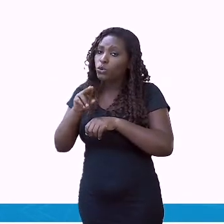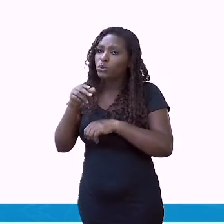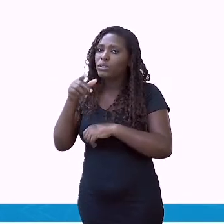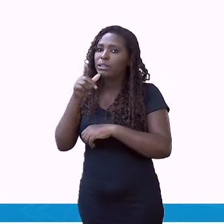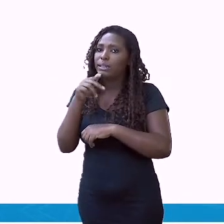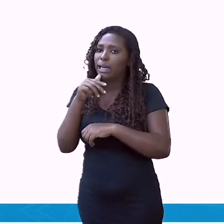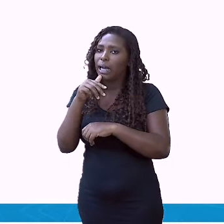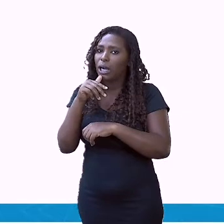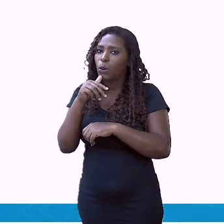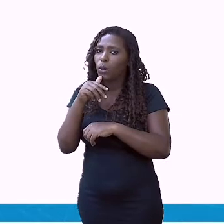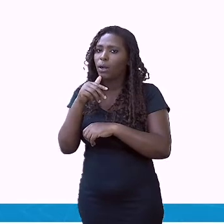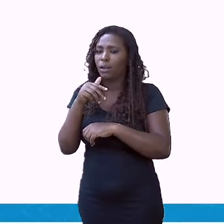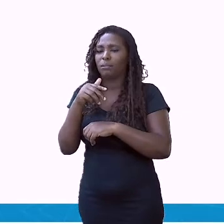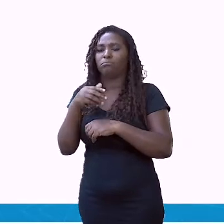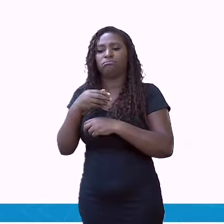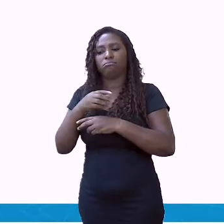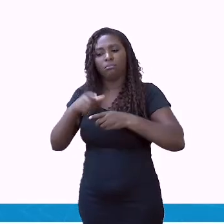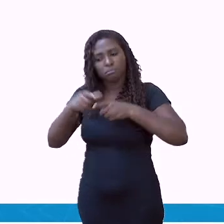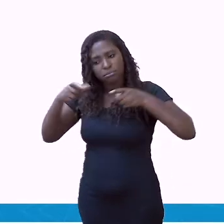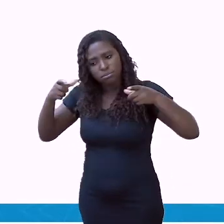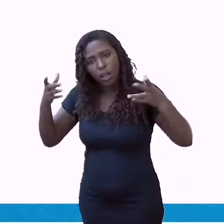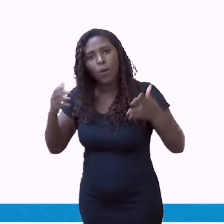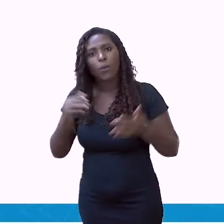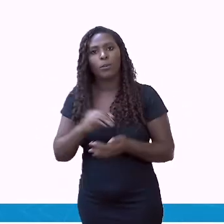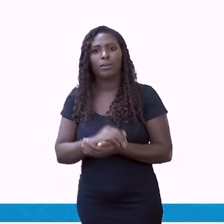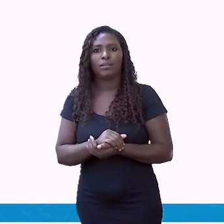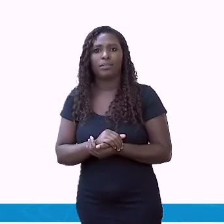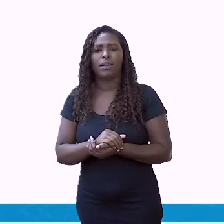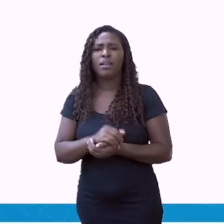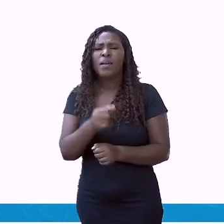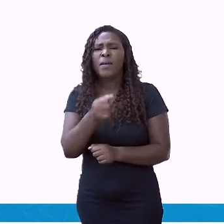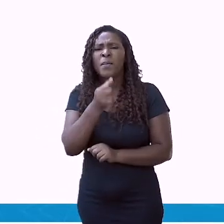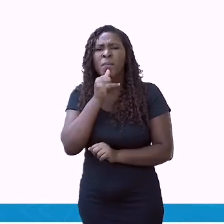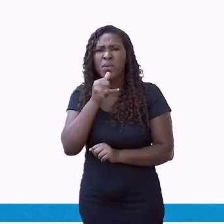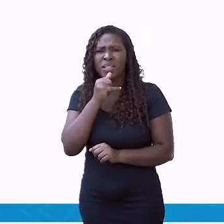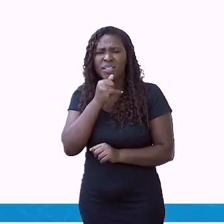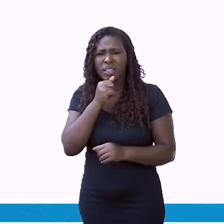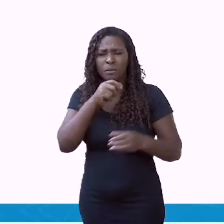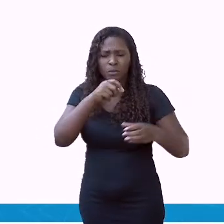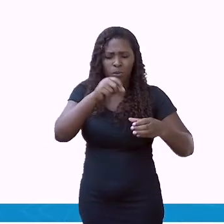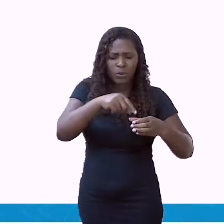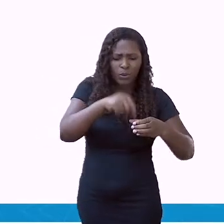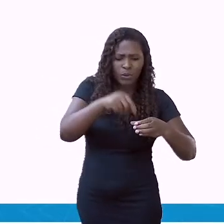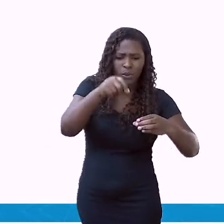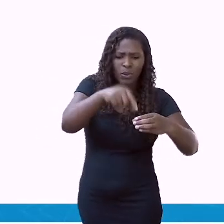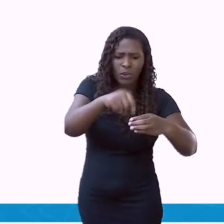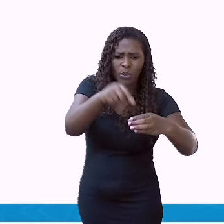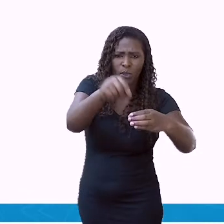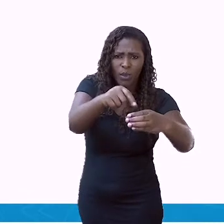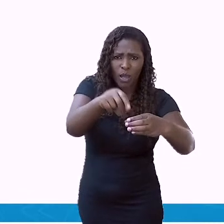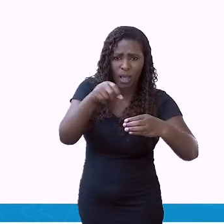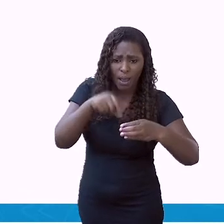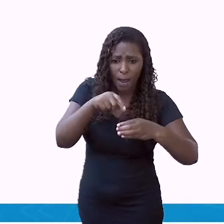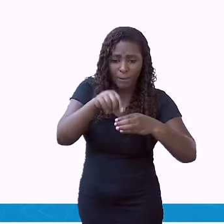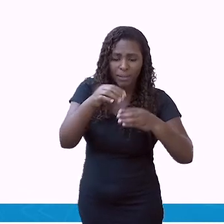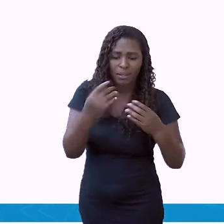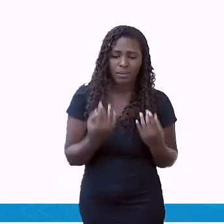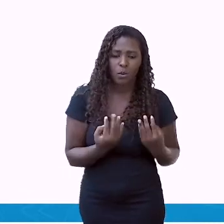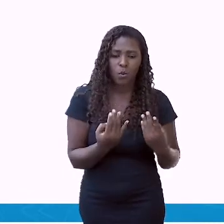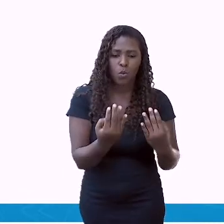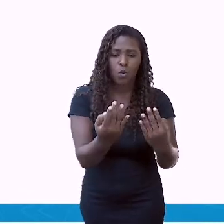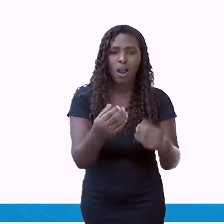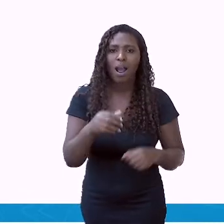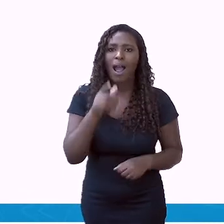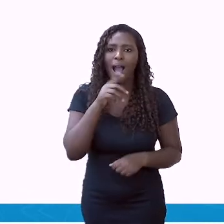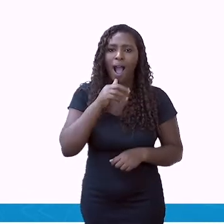interessante. O aumento da água na produção agrícola e industrial também tem aumentado. Como eu